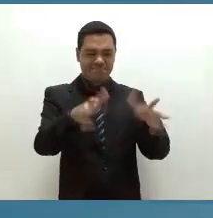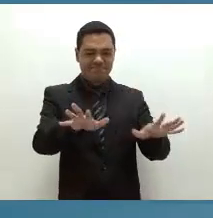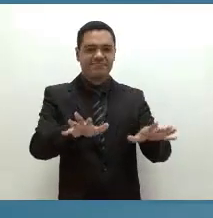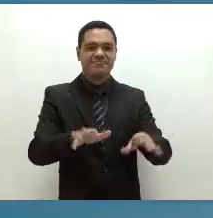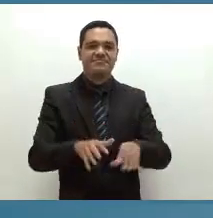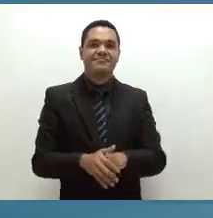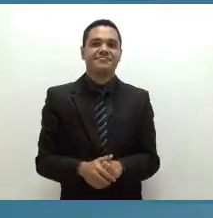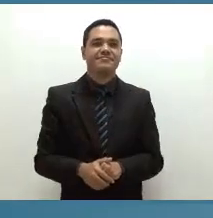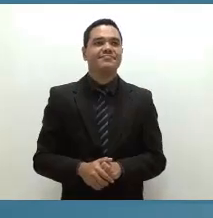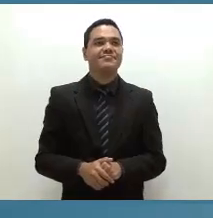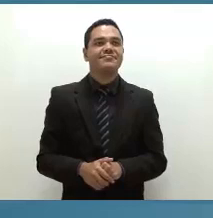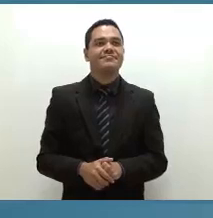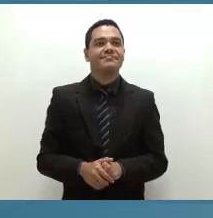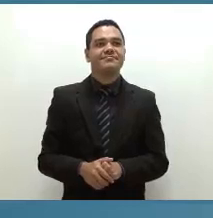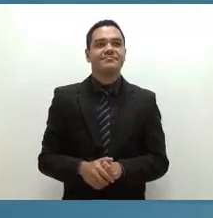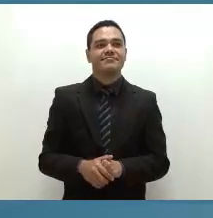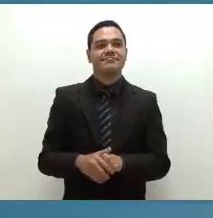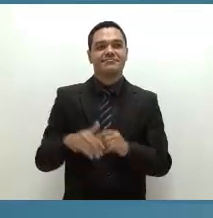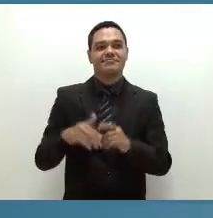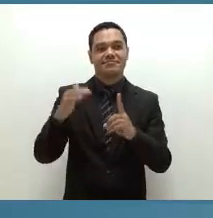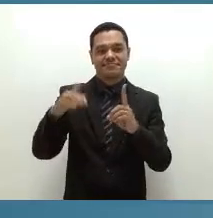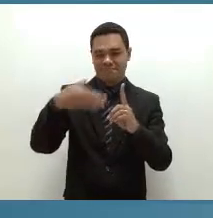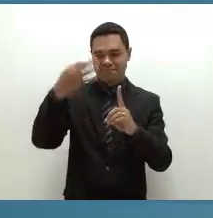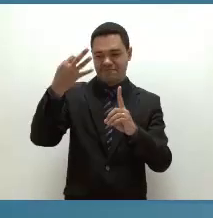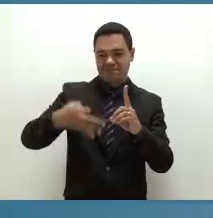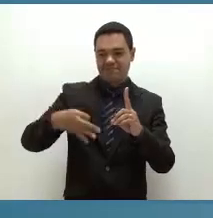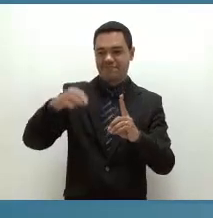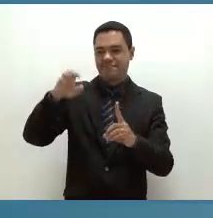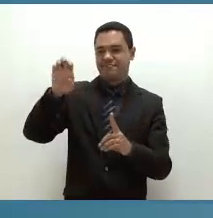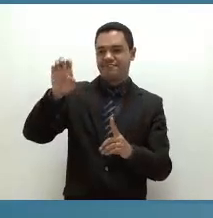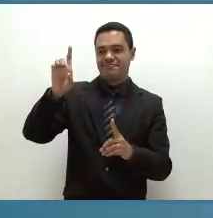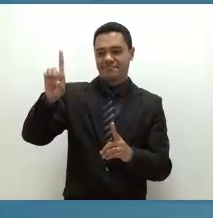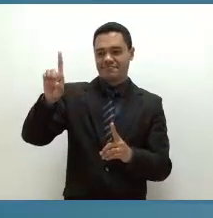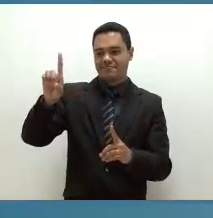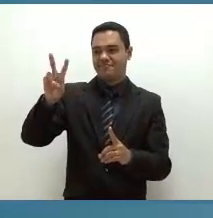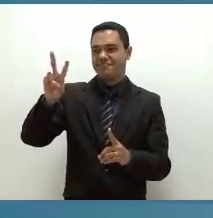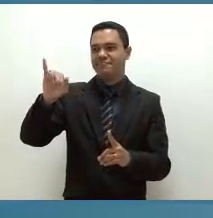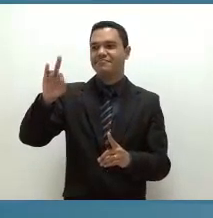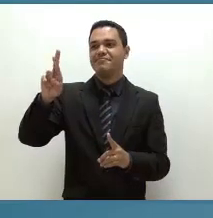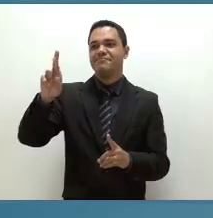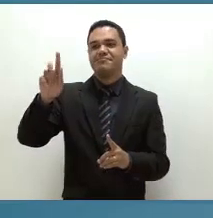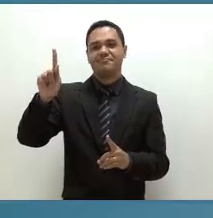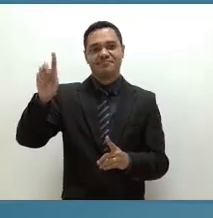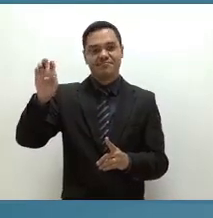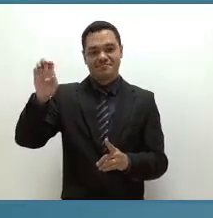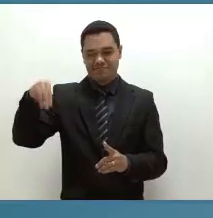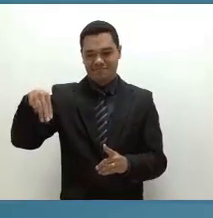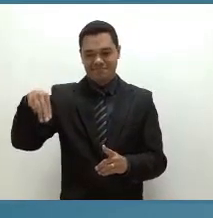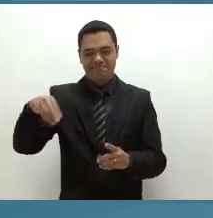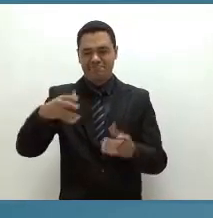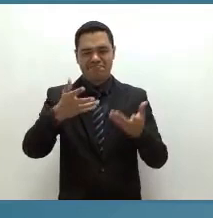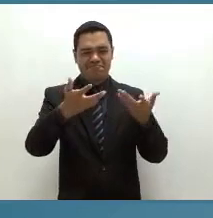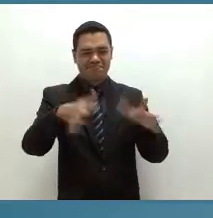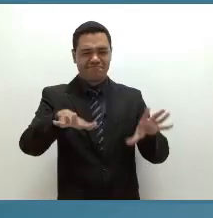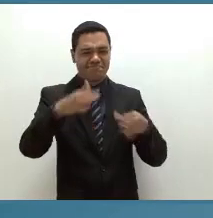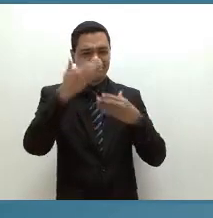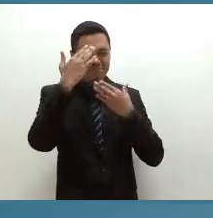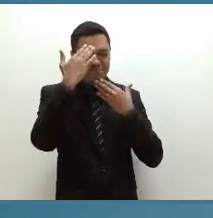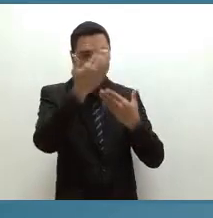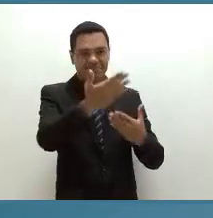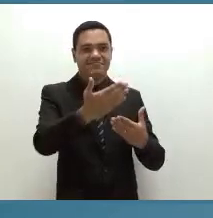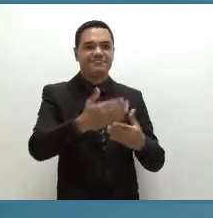Desembargadora Maria Edivide de Miranda Lobato. Não, excelência. Obrigada. Desembargador Roberto Gonçalves de